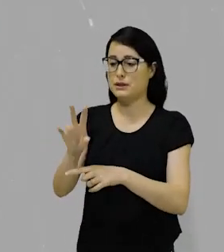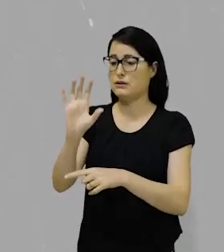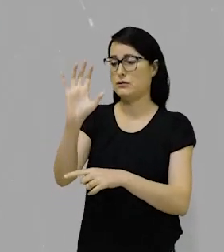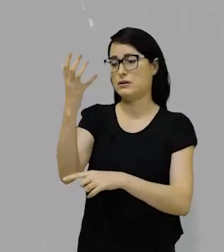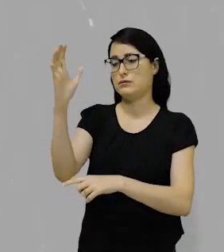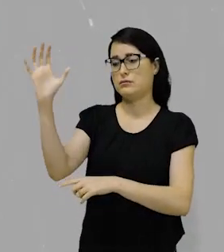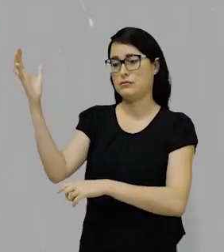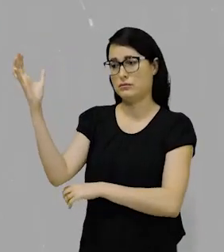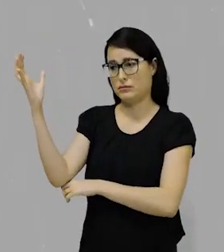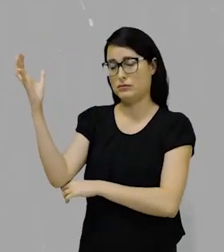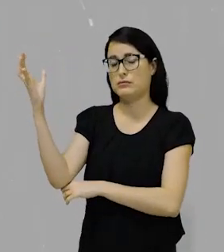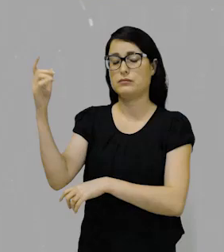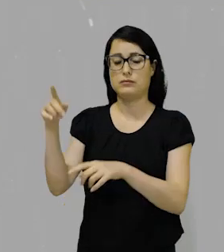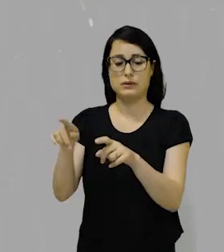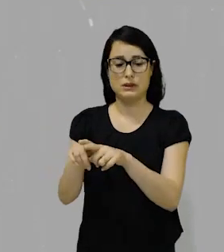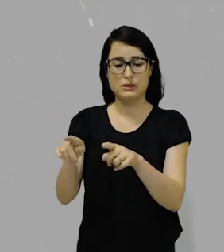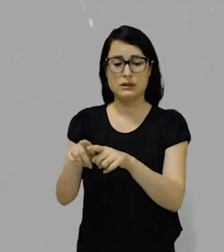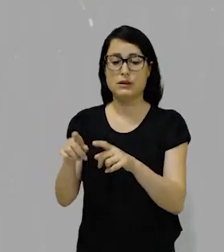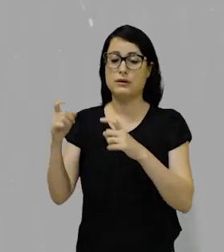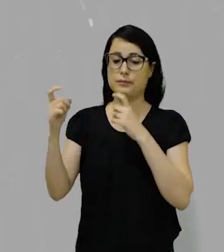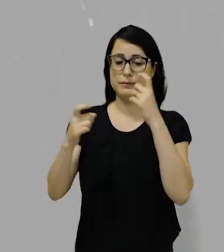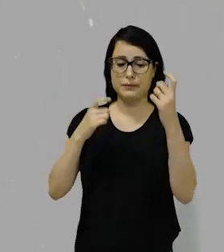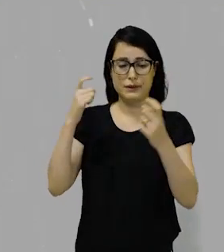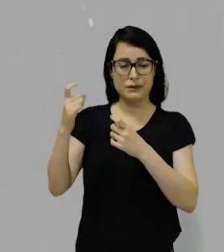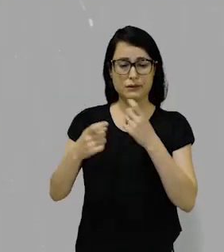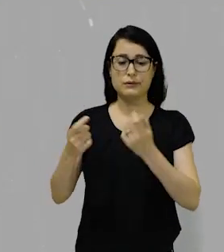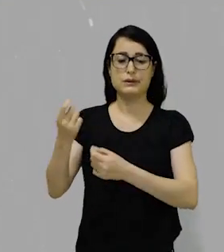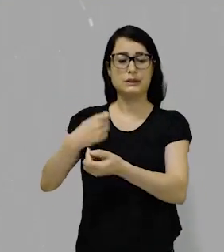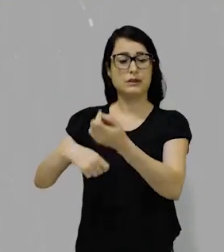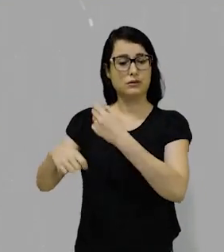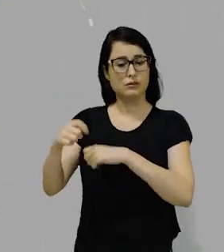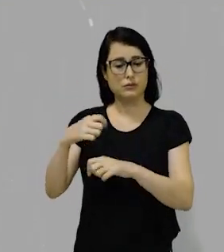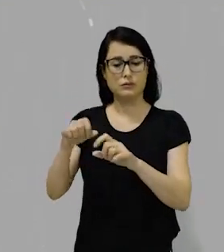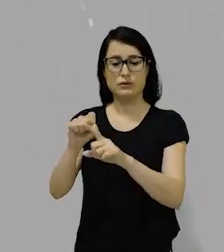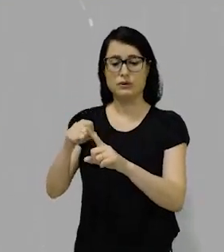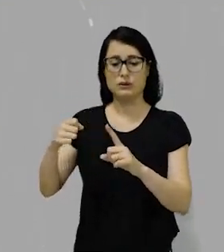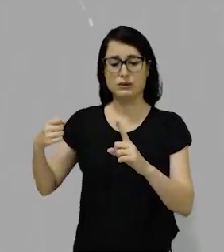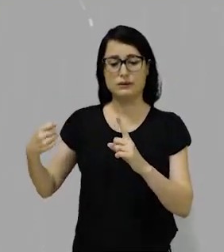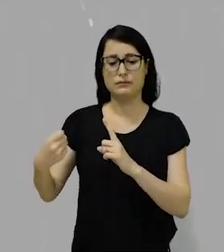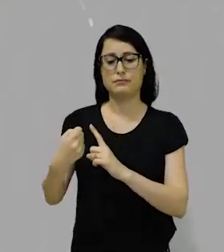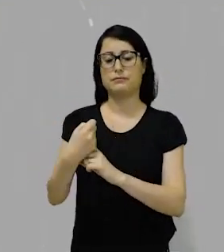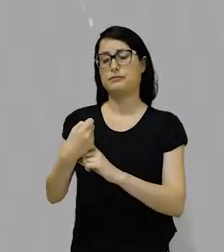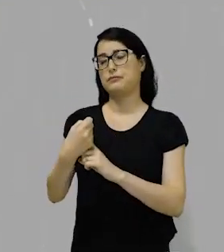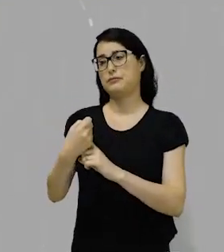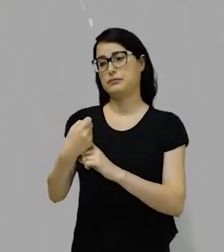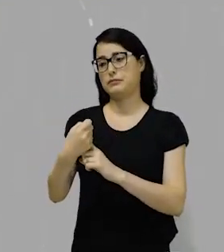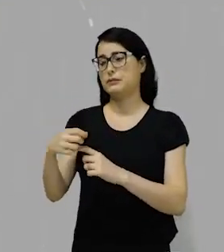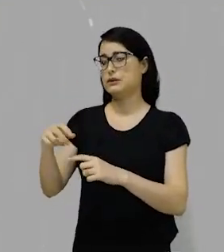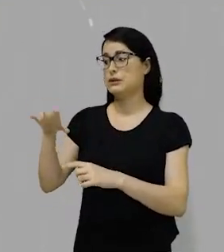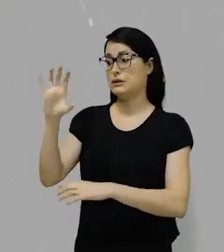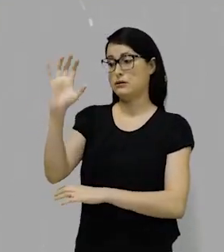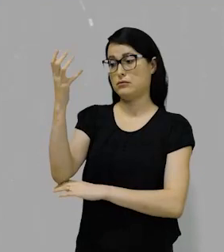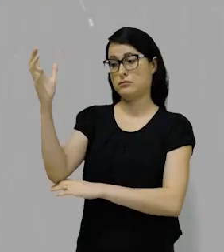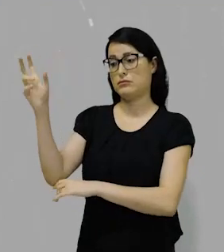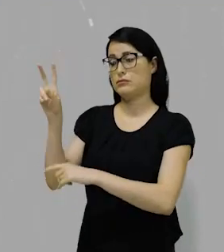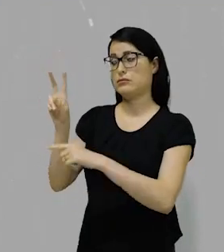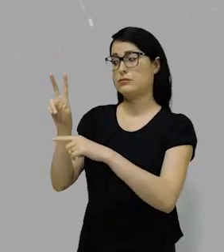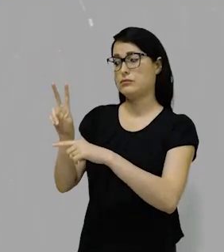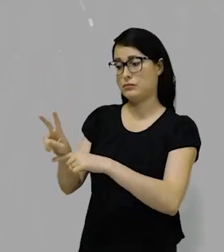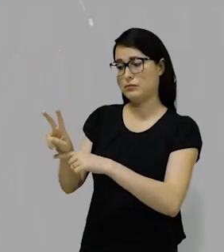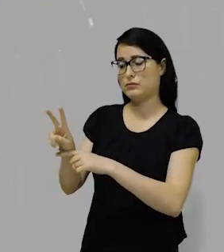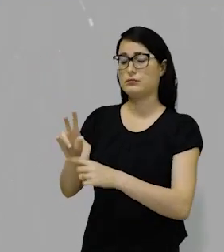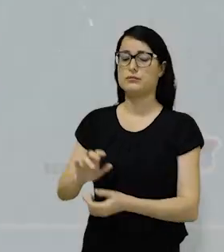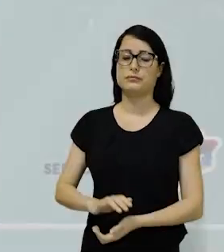ambientais, assim como remetem à preocupação econômica e social na preservação do meio